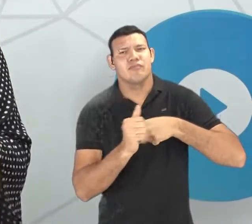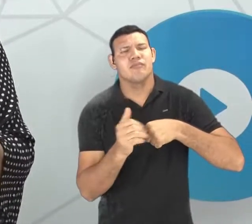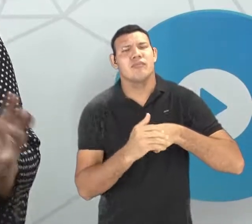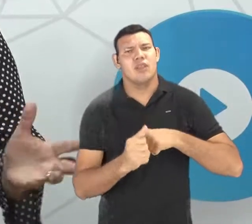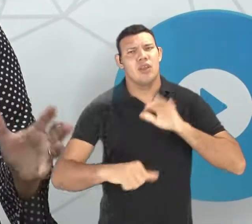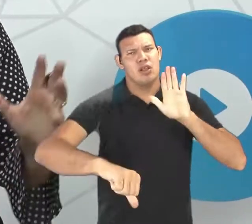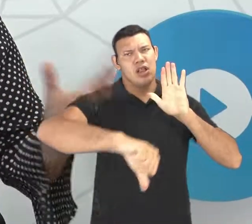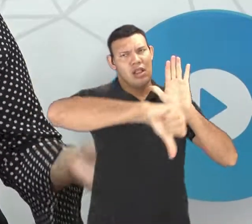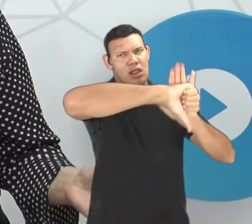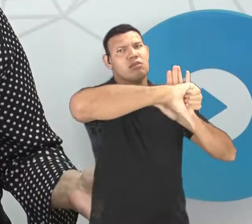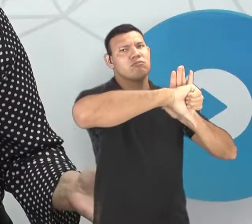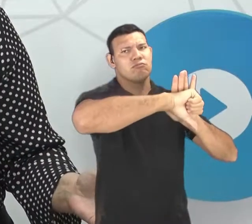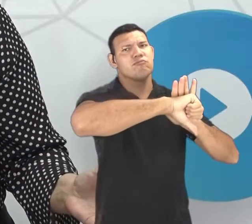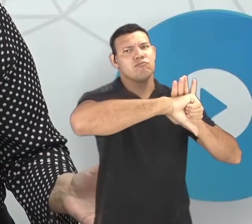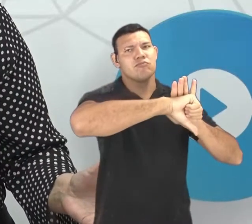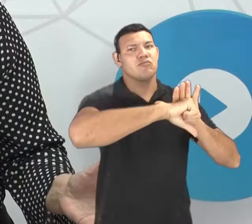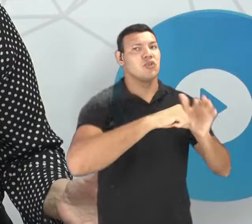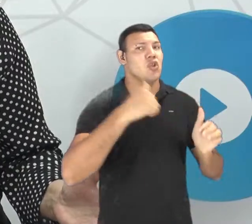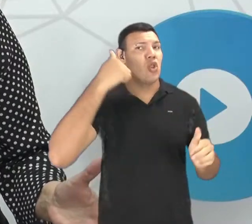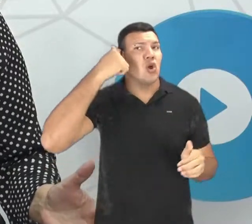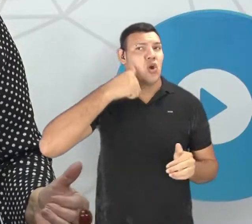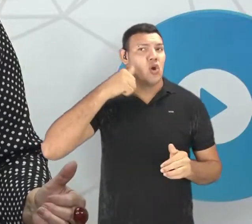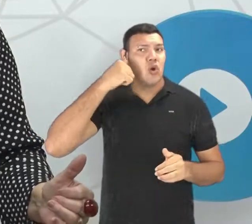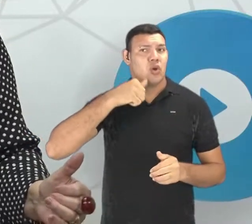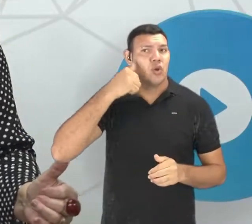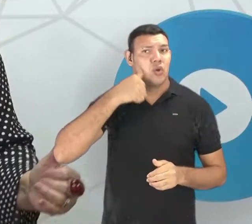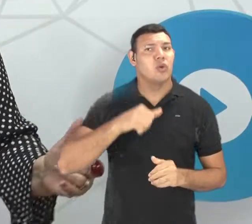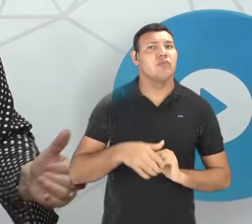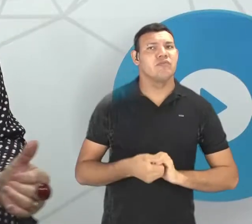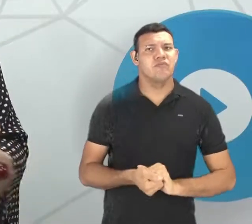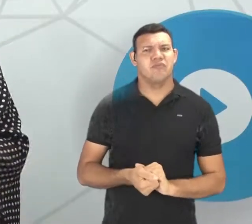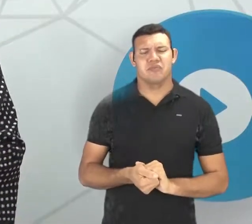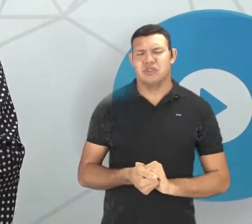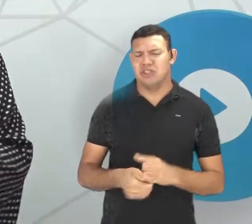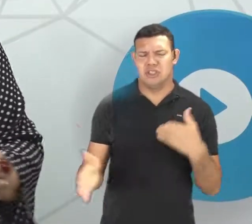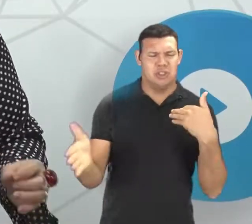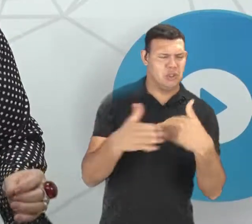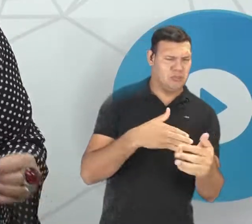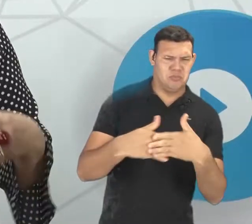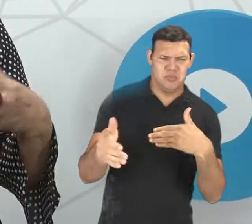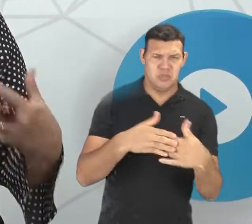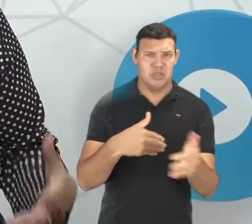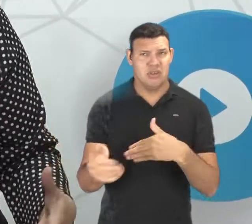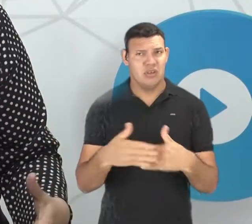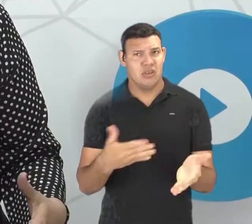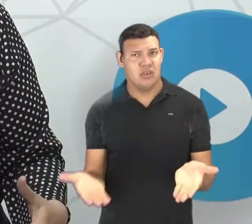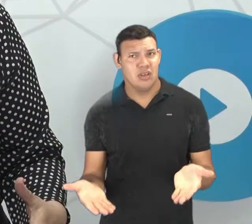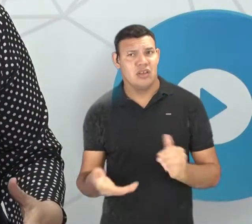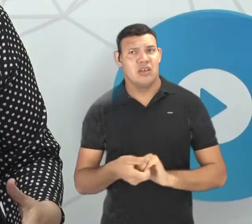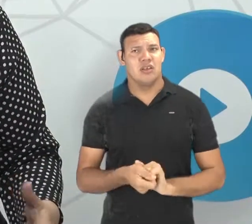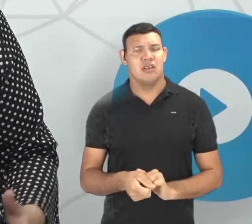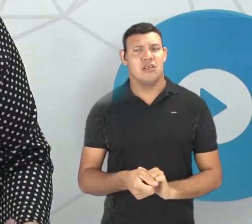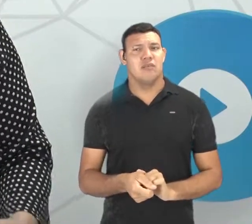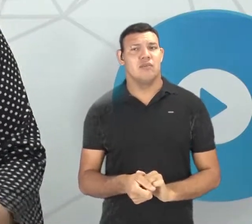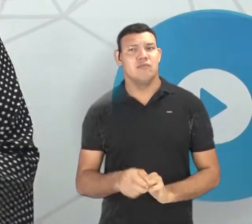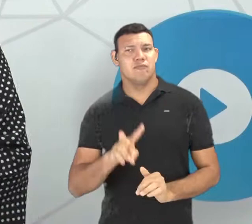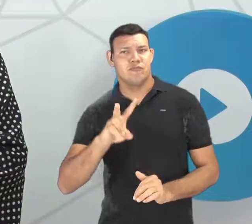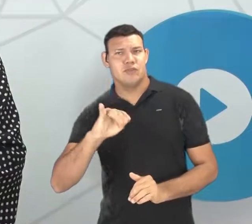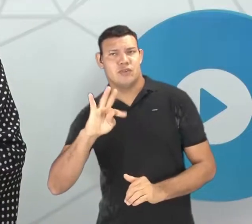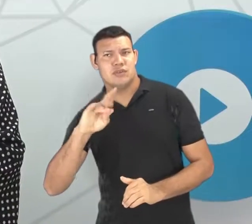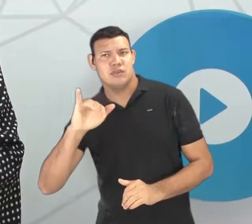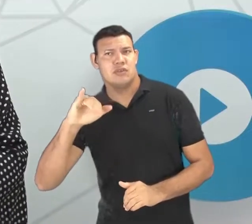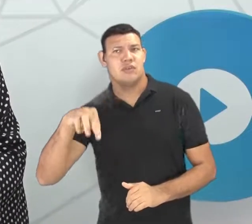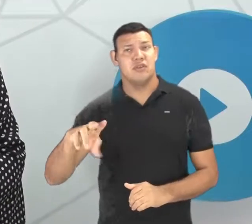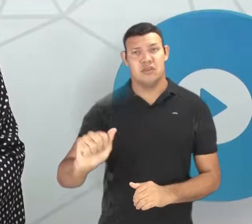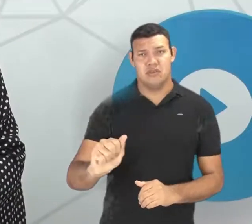crime que é praticado contra uma mulher em relação alguma entre a vítima